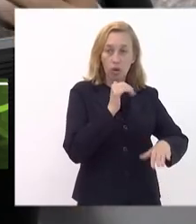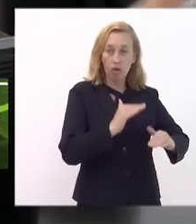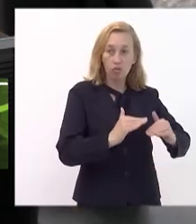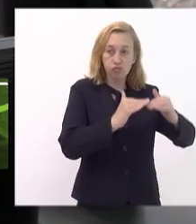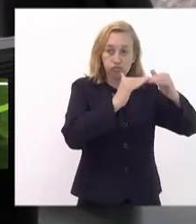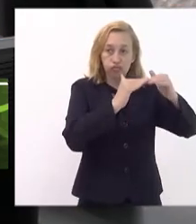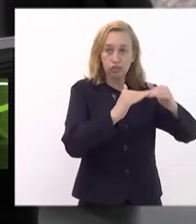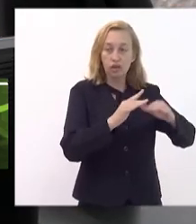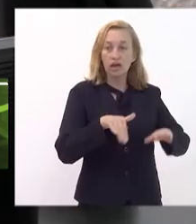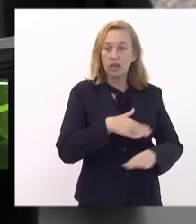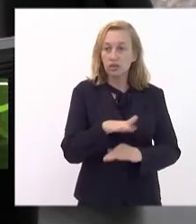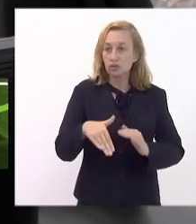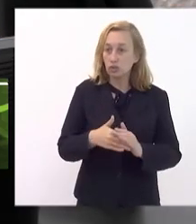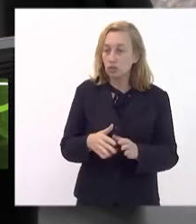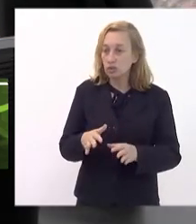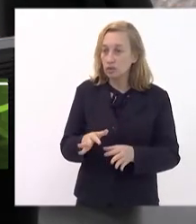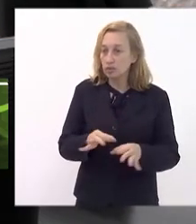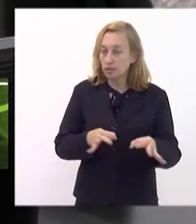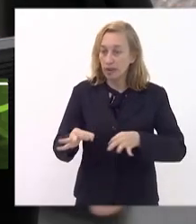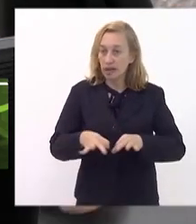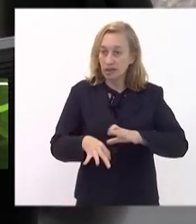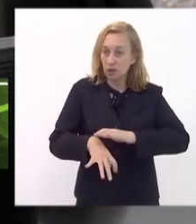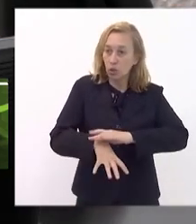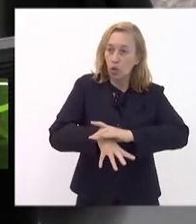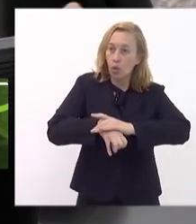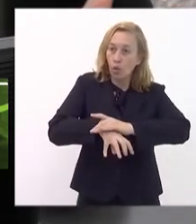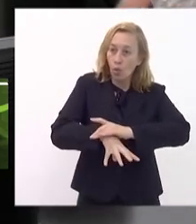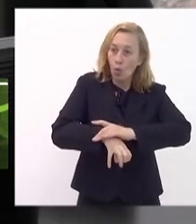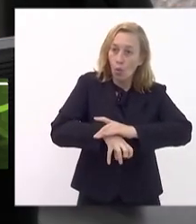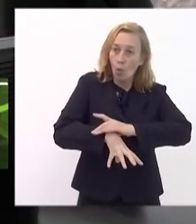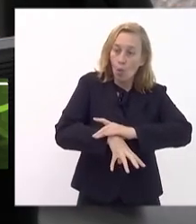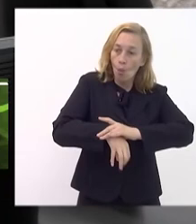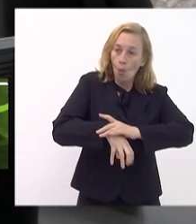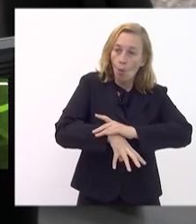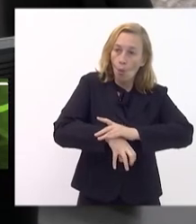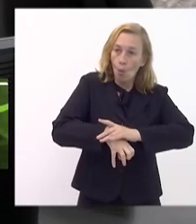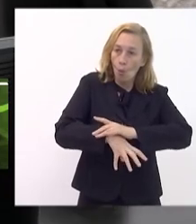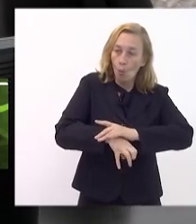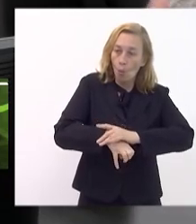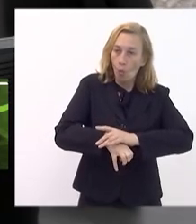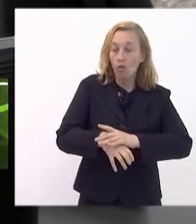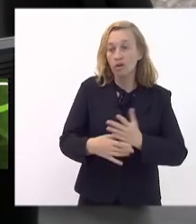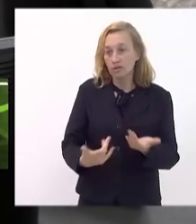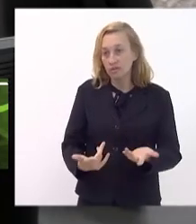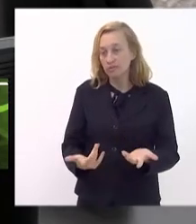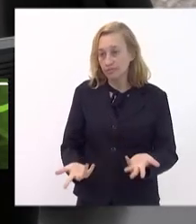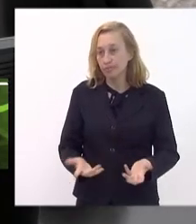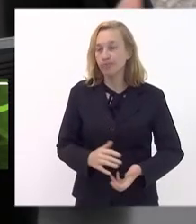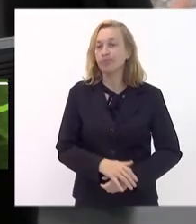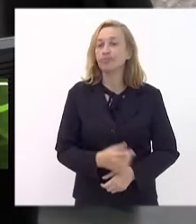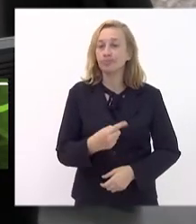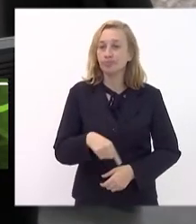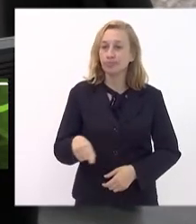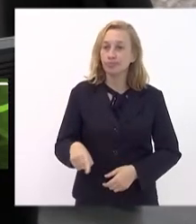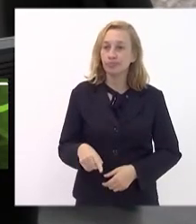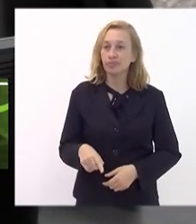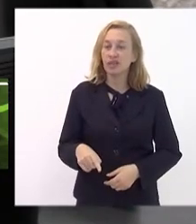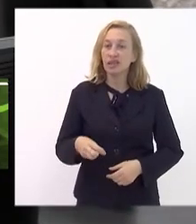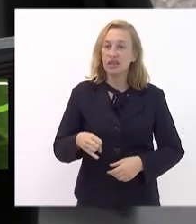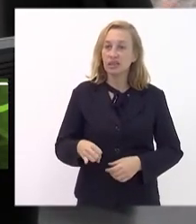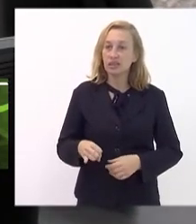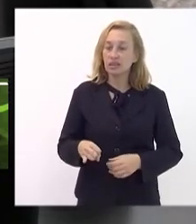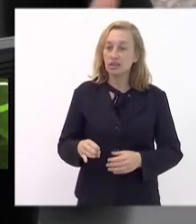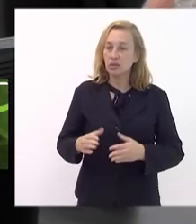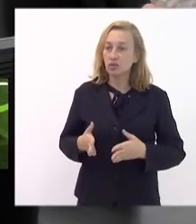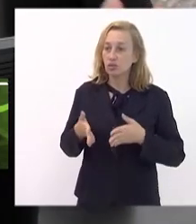de drenagem que demanda para lá vai ficar afogado. E afogado, nada funciona.